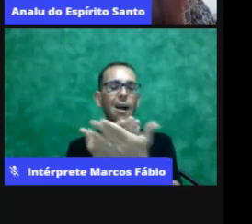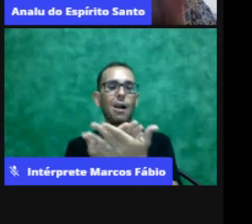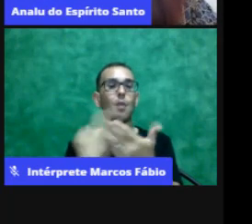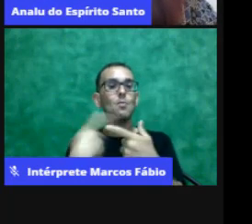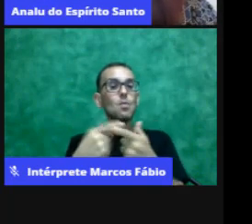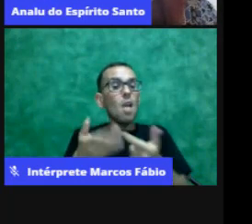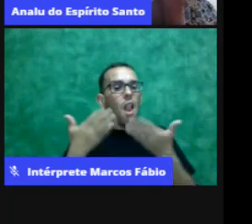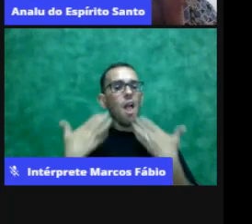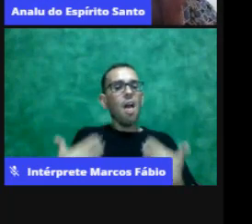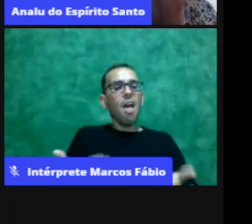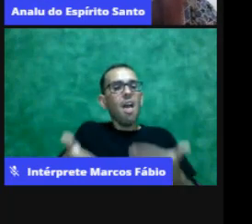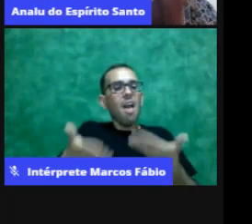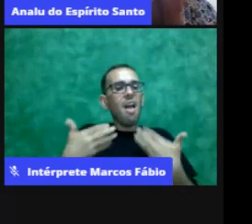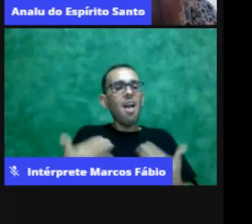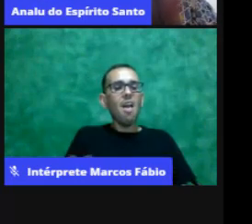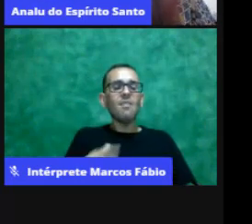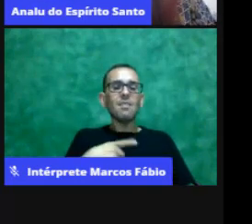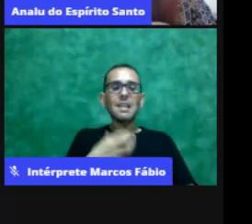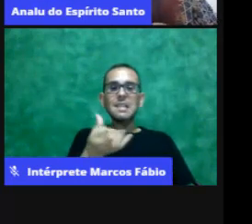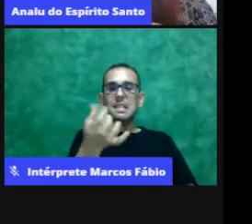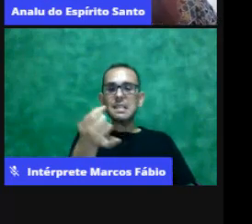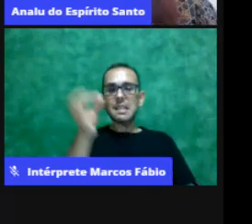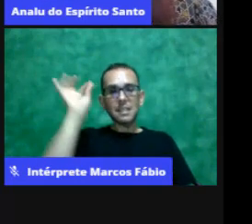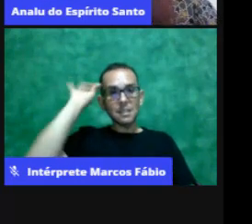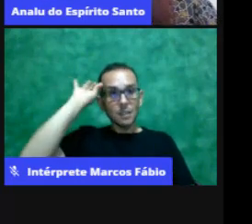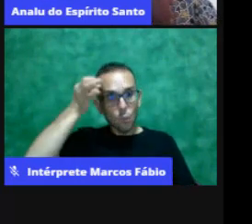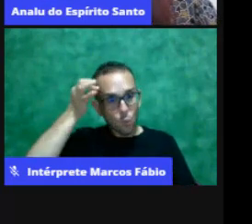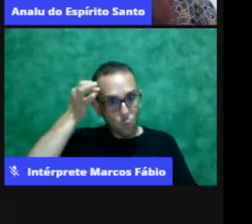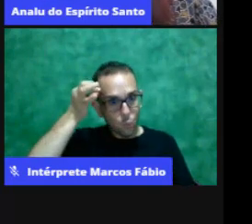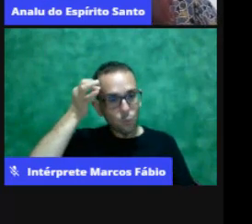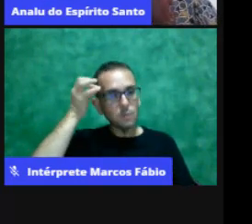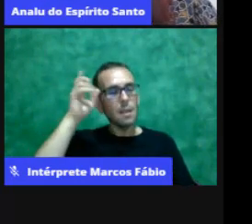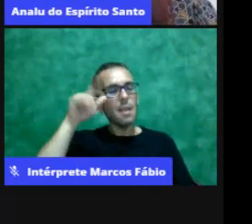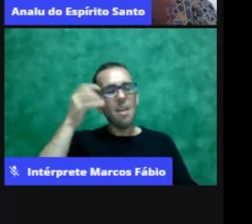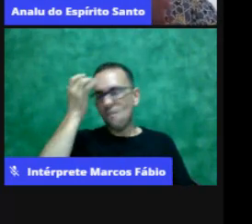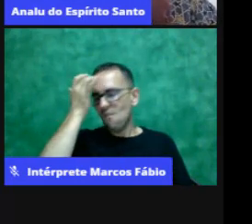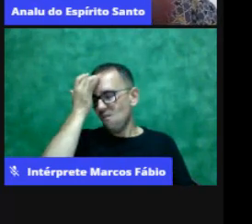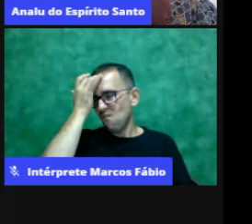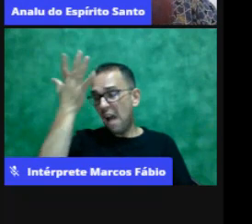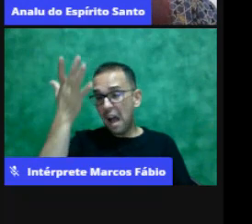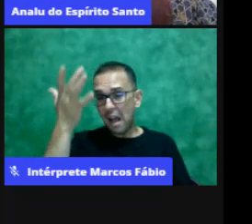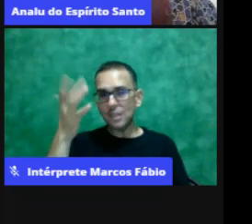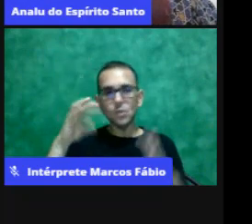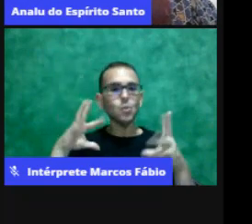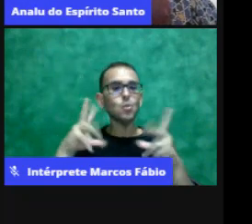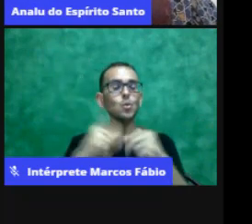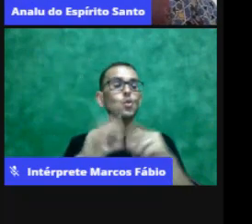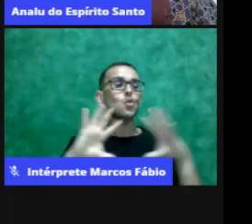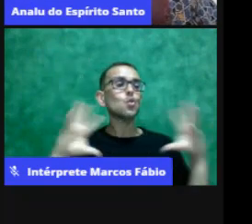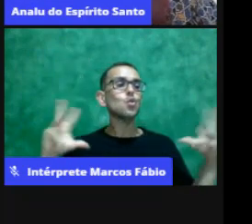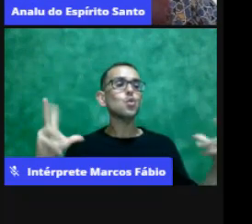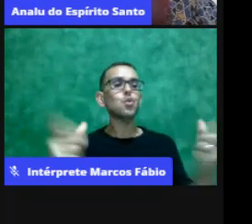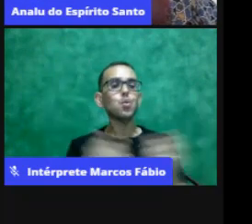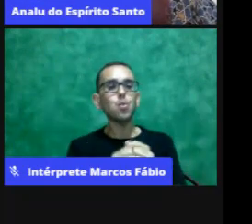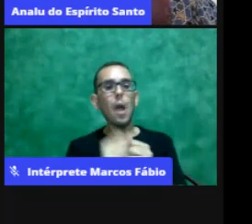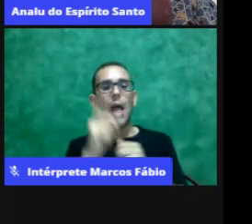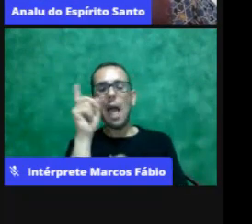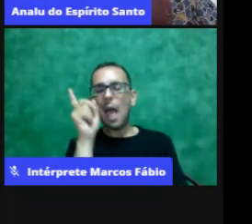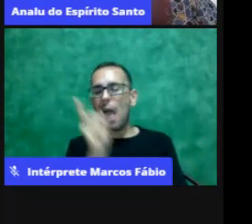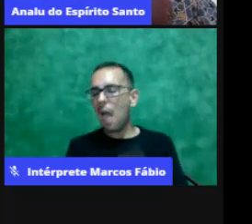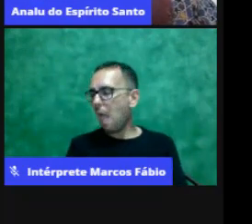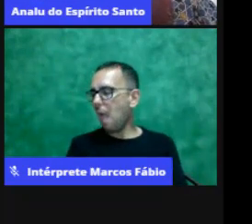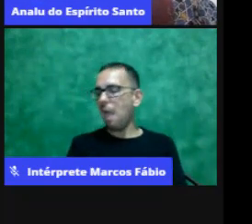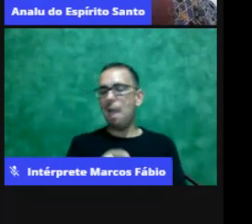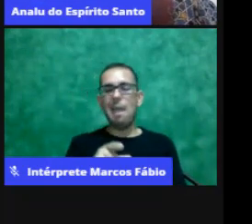ele é leve, ele tem 60 segundos só, então ele é fácil de... E todo mundo, assim, é uma febre